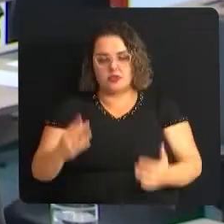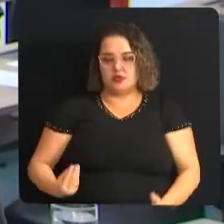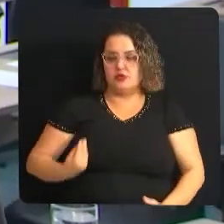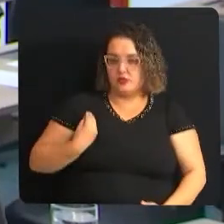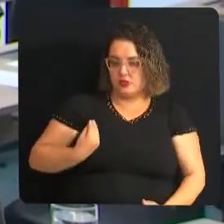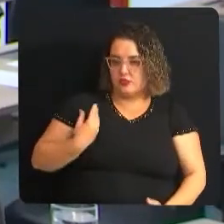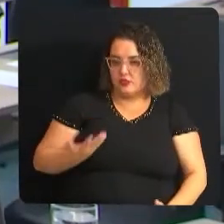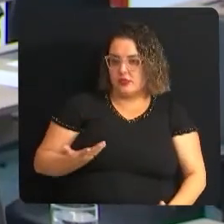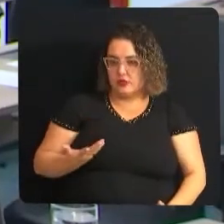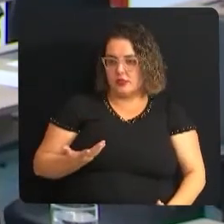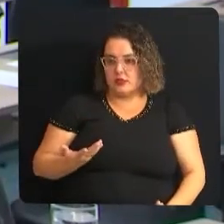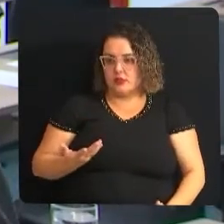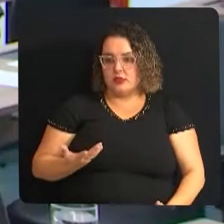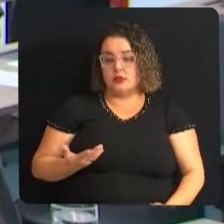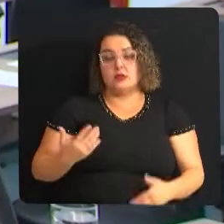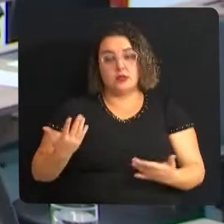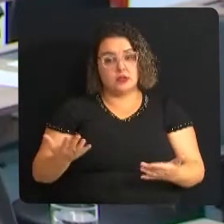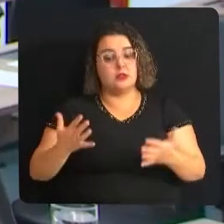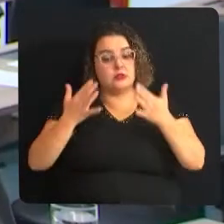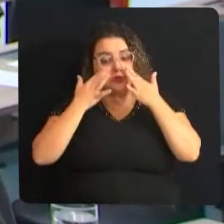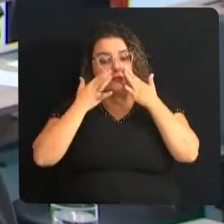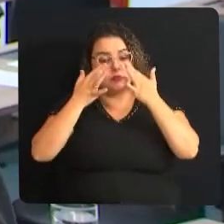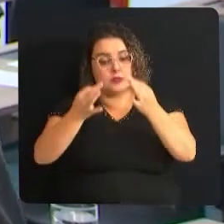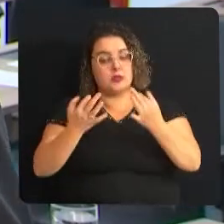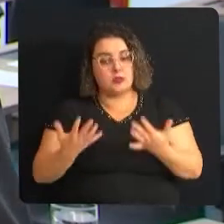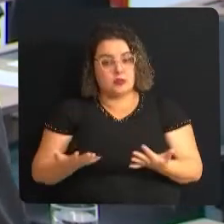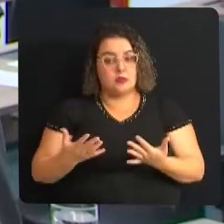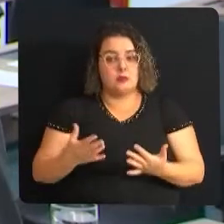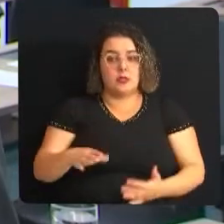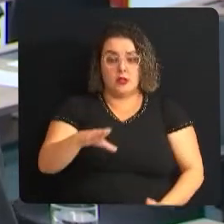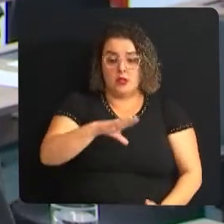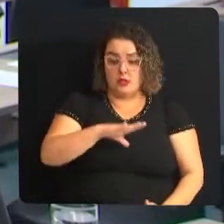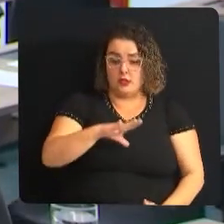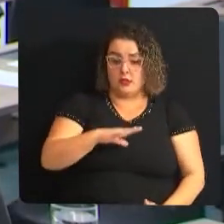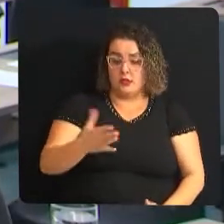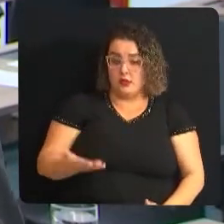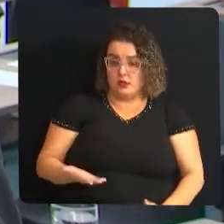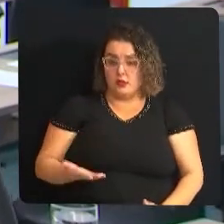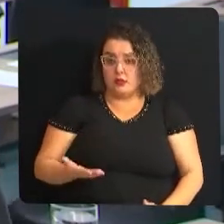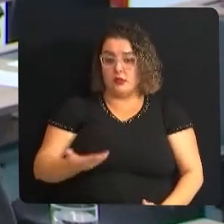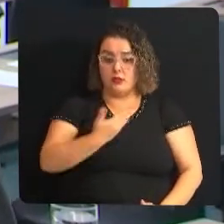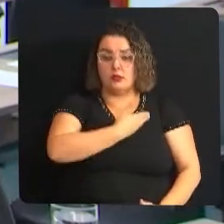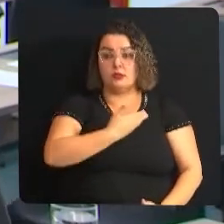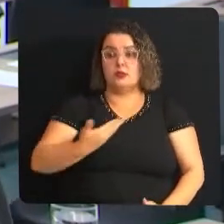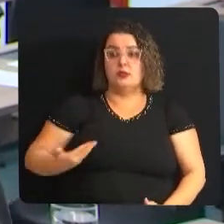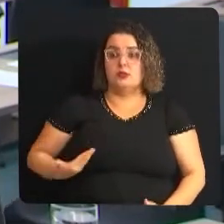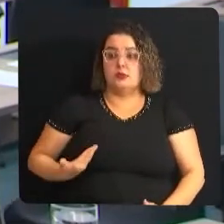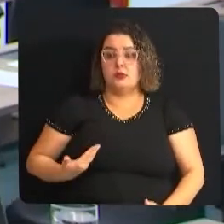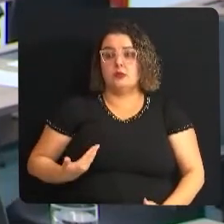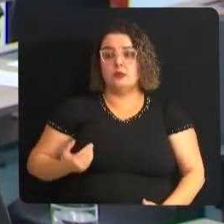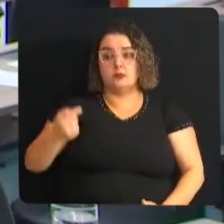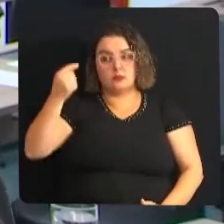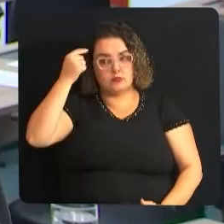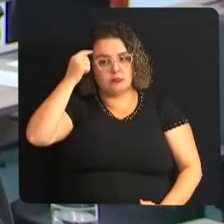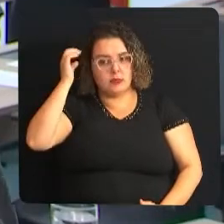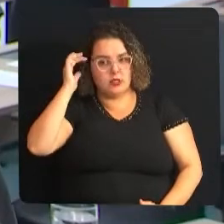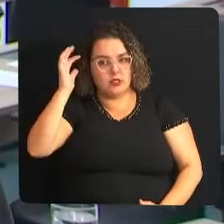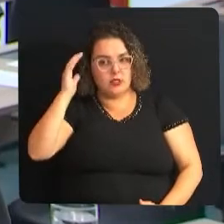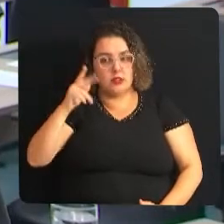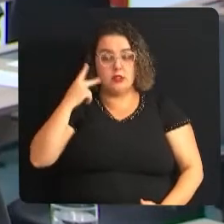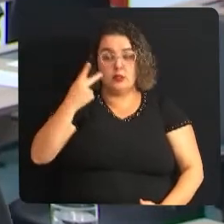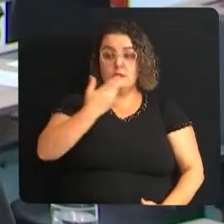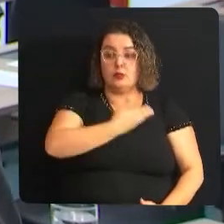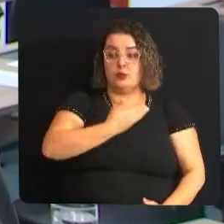vivendo, e chamando atenção para que os municípios, né, os governos, pensem em